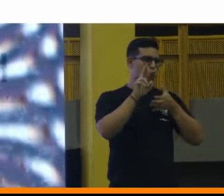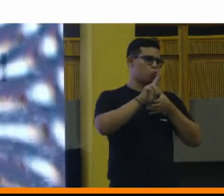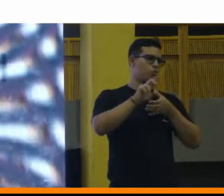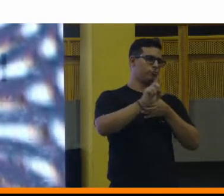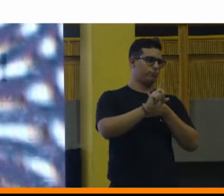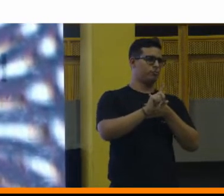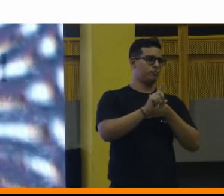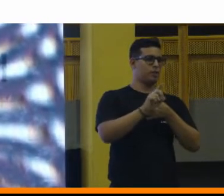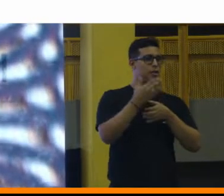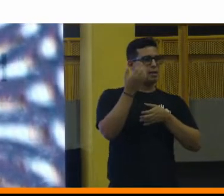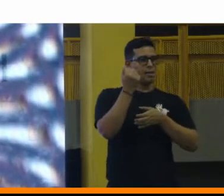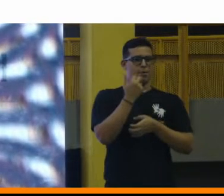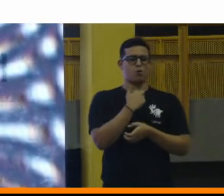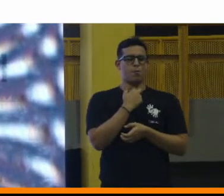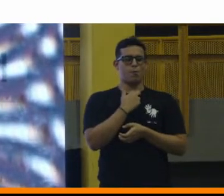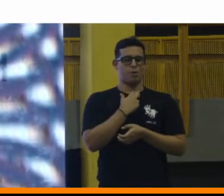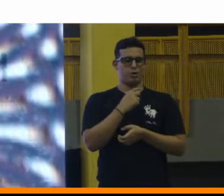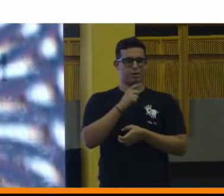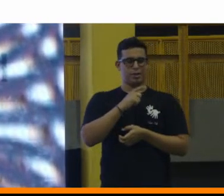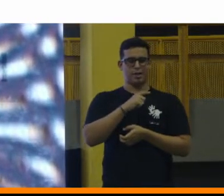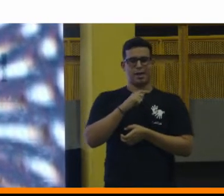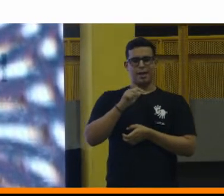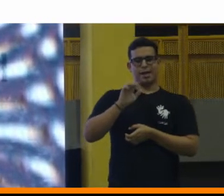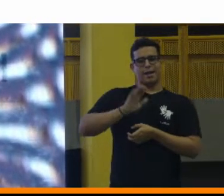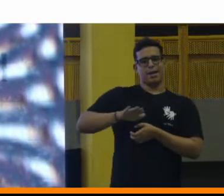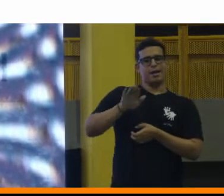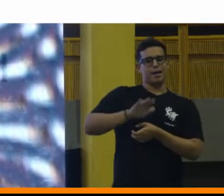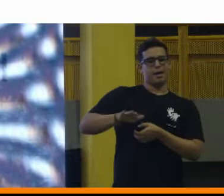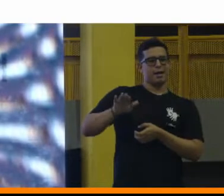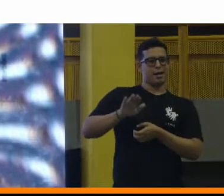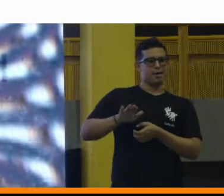criança, bota 3 meninos no banco de trás.